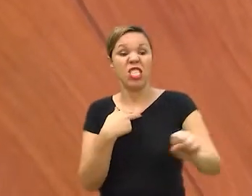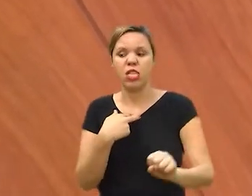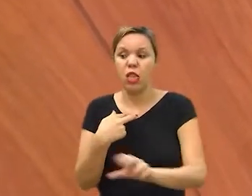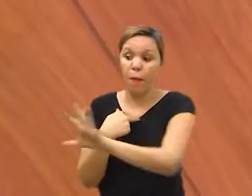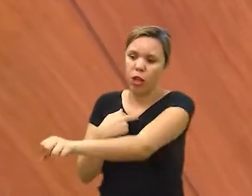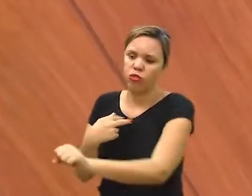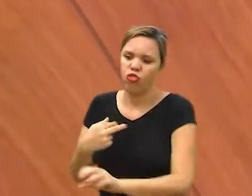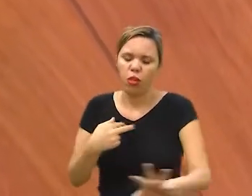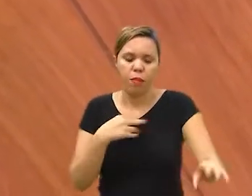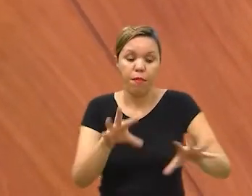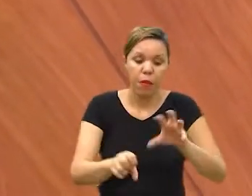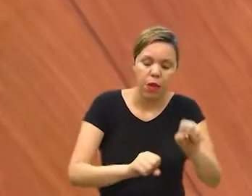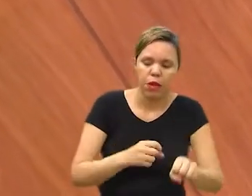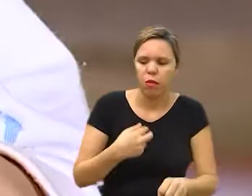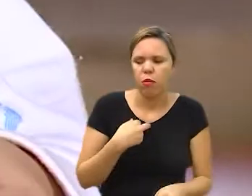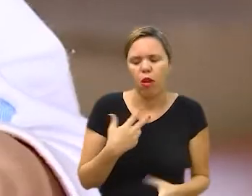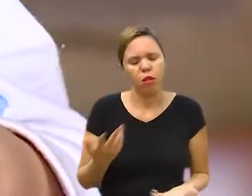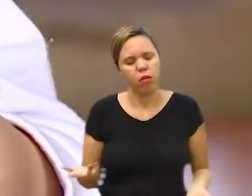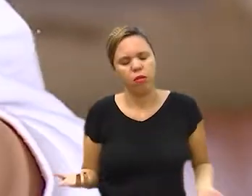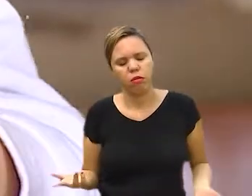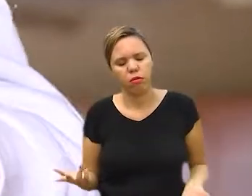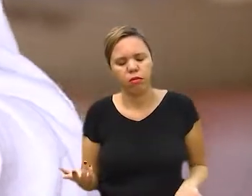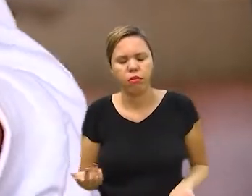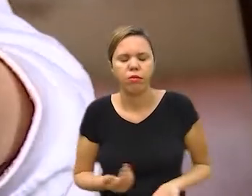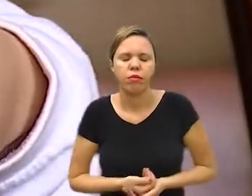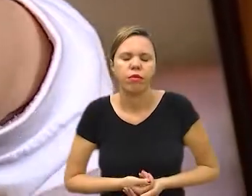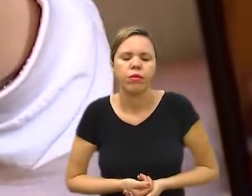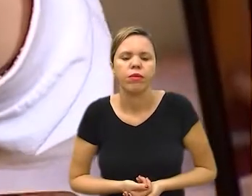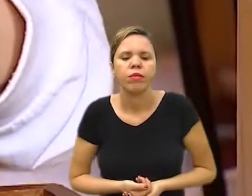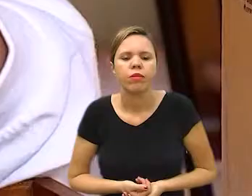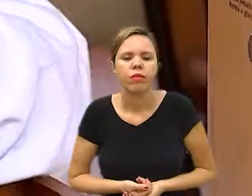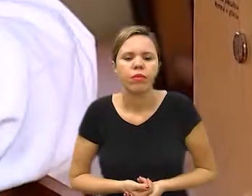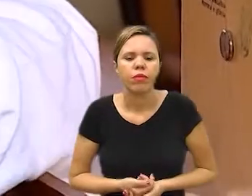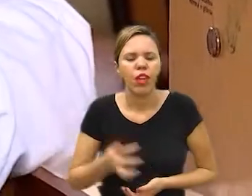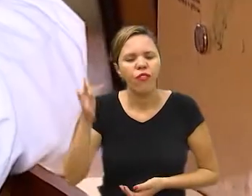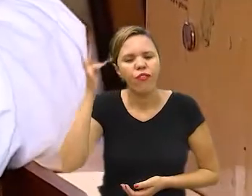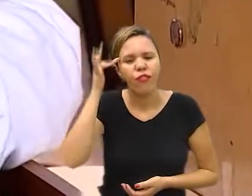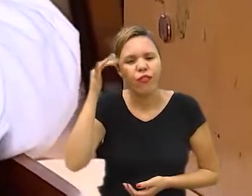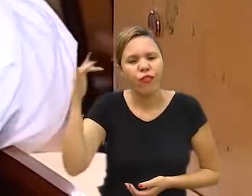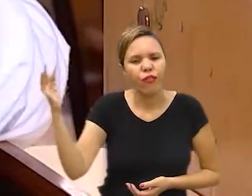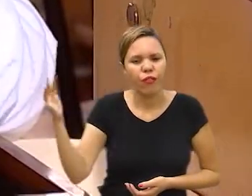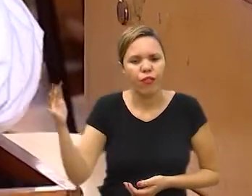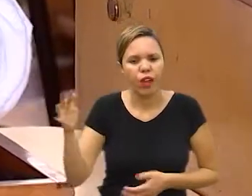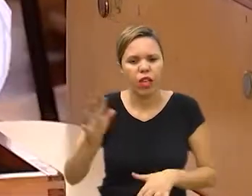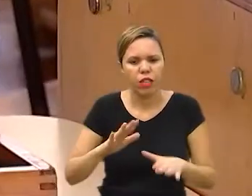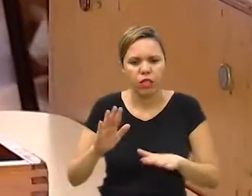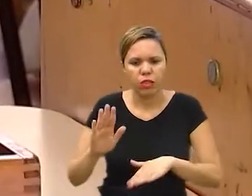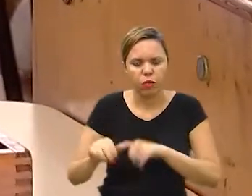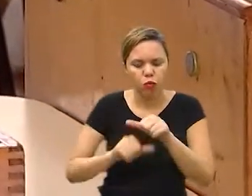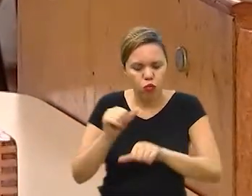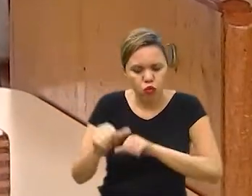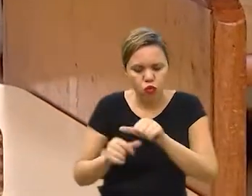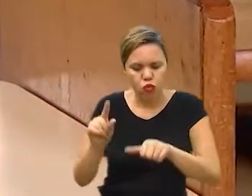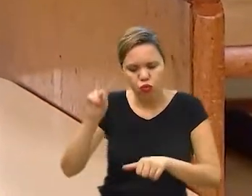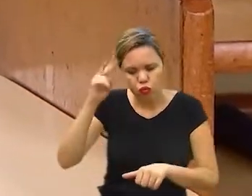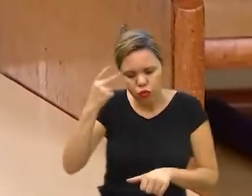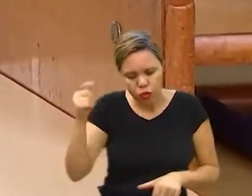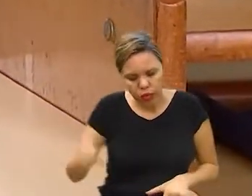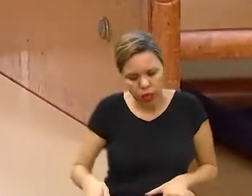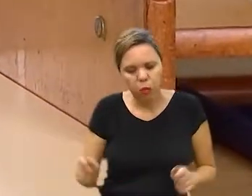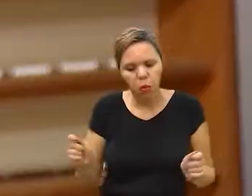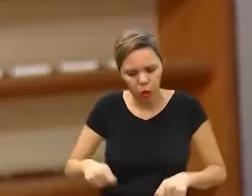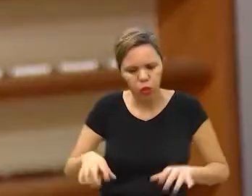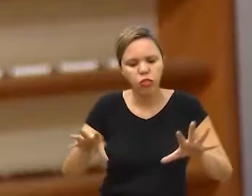Aquela questão não pega, não toca, não mexe. E essa filosofia desconstrói. A criança tem que tocar, tem que